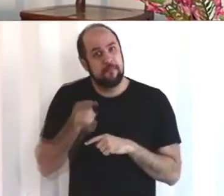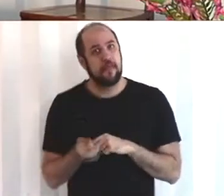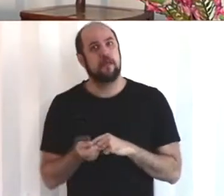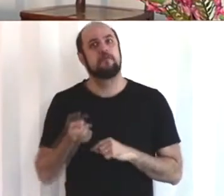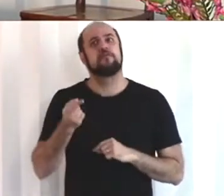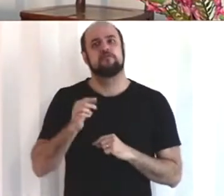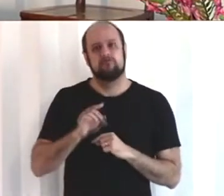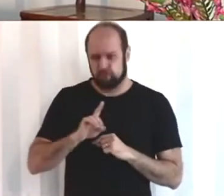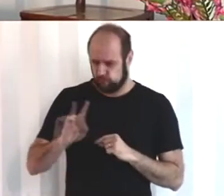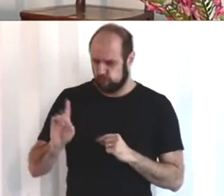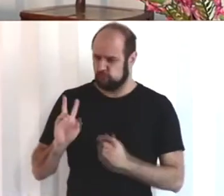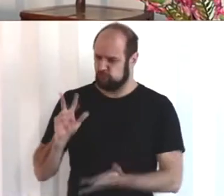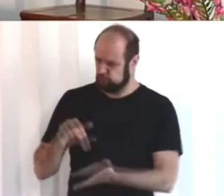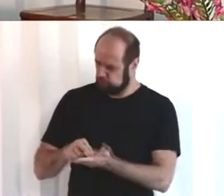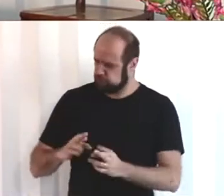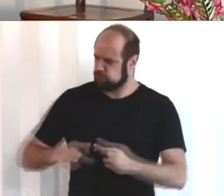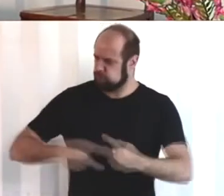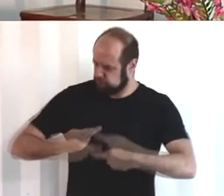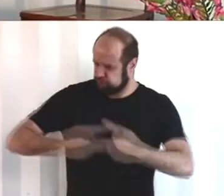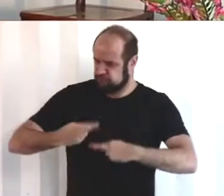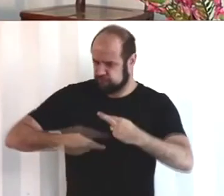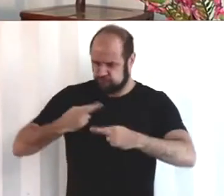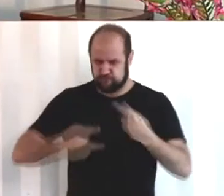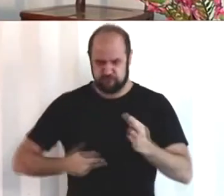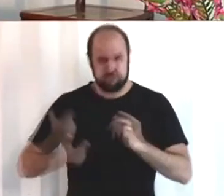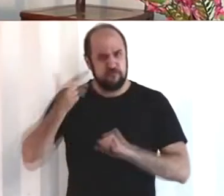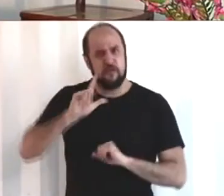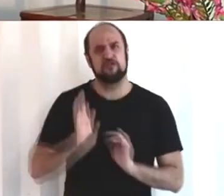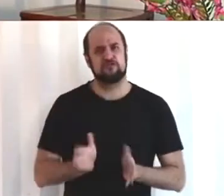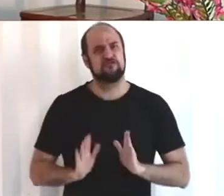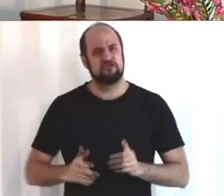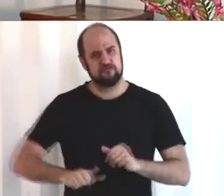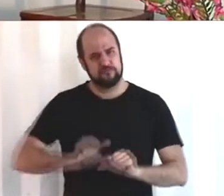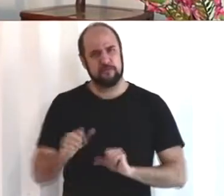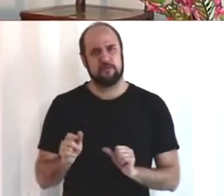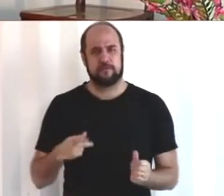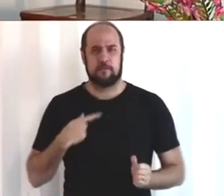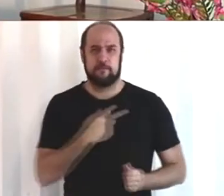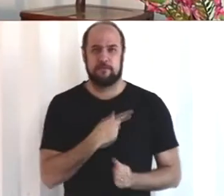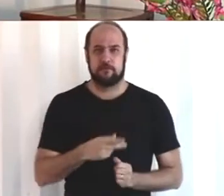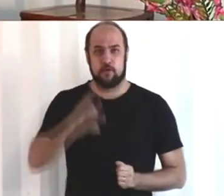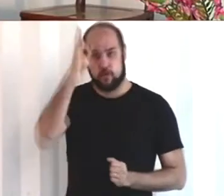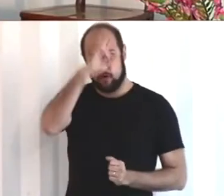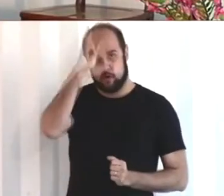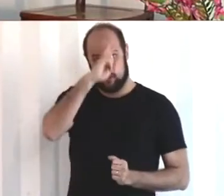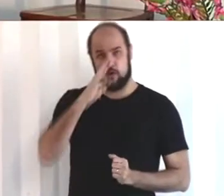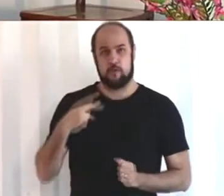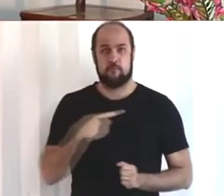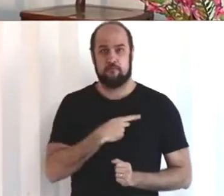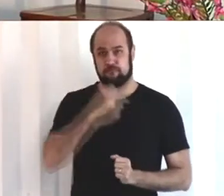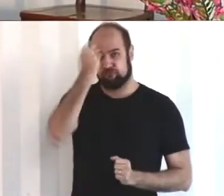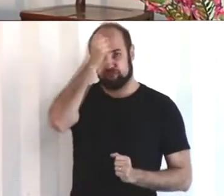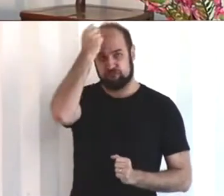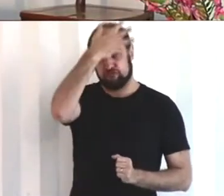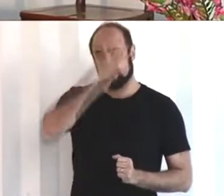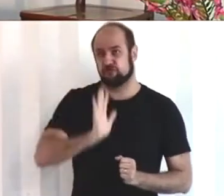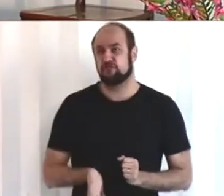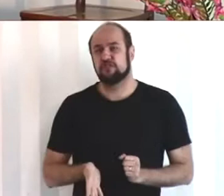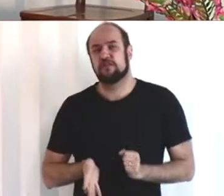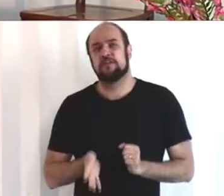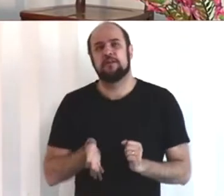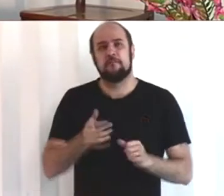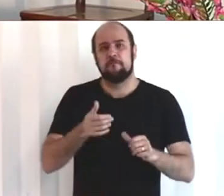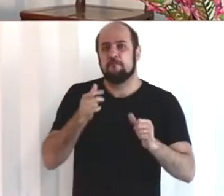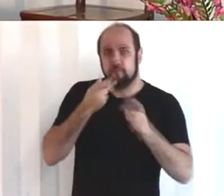instituir um período de reforma. Como já foi bem colocado aqui pelo reverendo Robert e pelo reverendo Sérgio Lima, a ideia dos nossos irmãos não